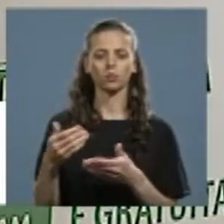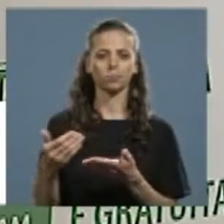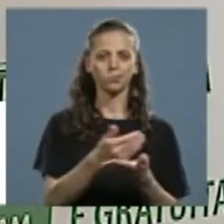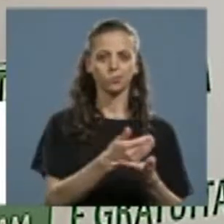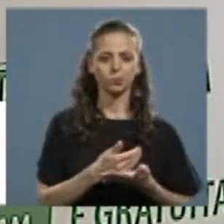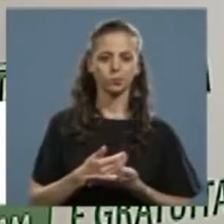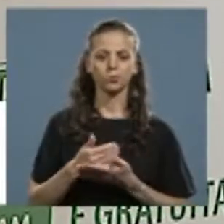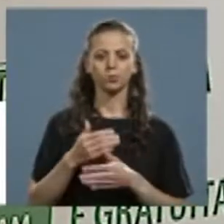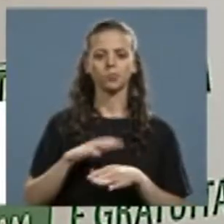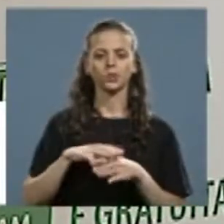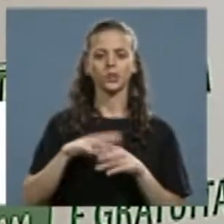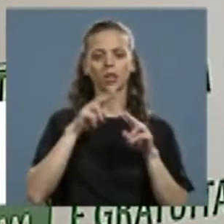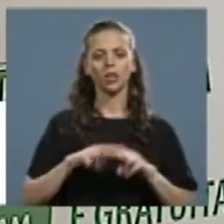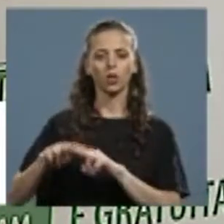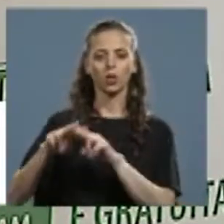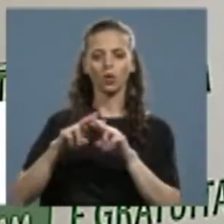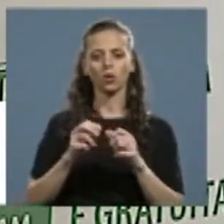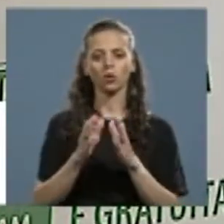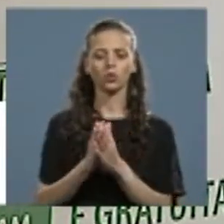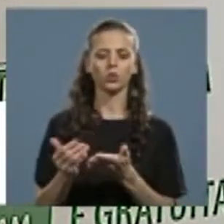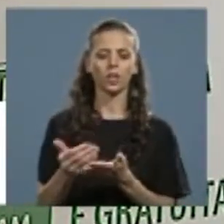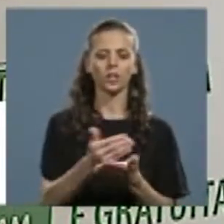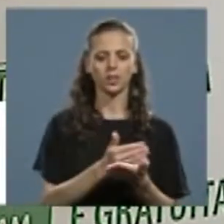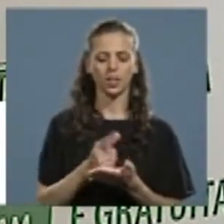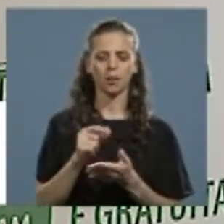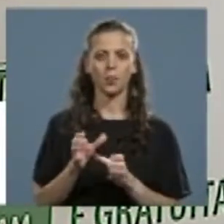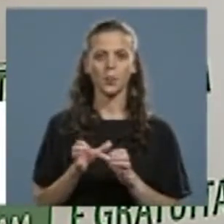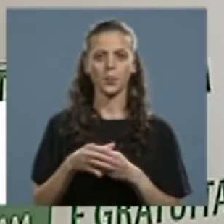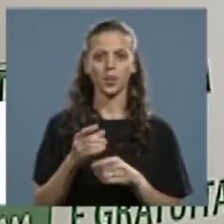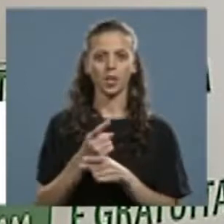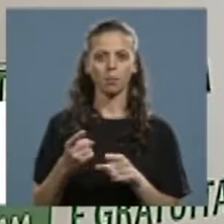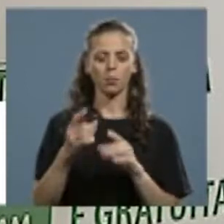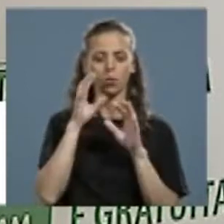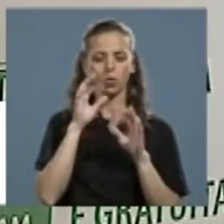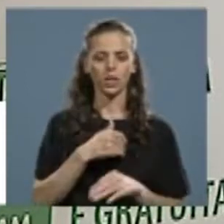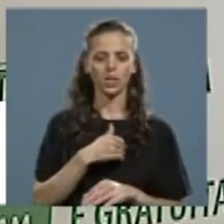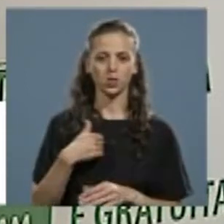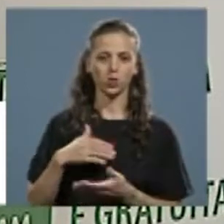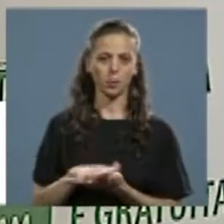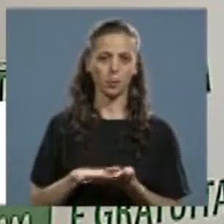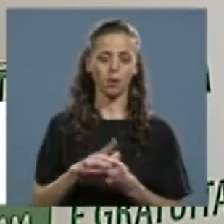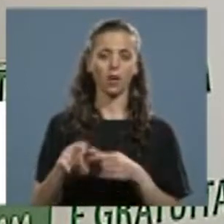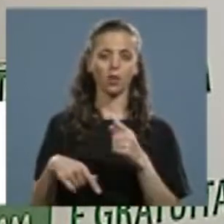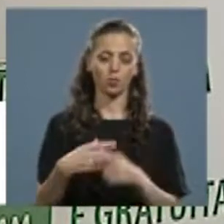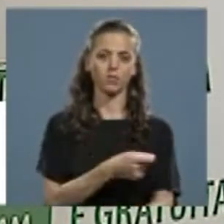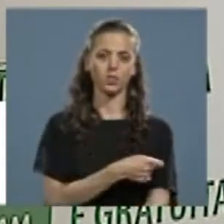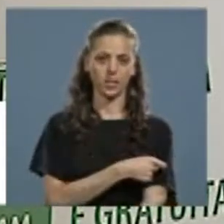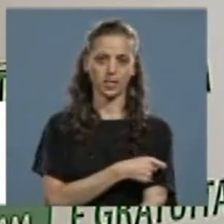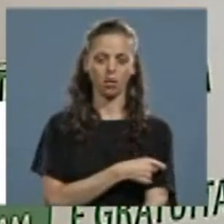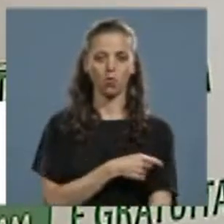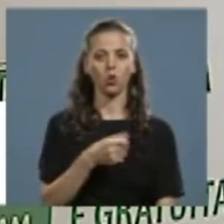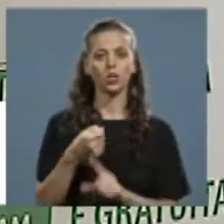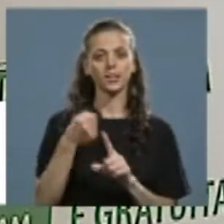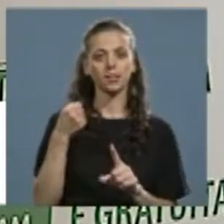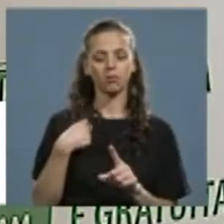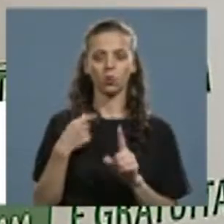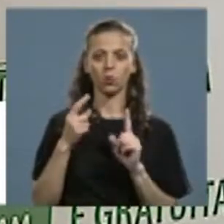fazer para o diagnóstico, todos os rastreios também tive com estas equipas, porque eram cuidados de primários, e depois veio a vacinação. E foi um desafio. Eu